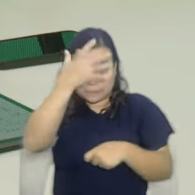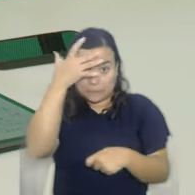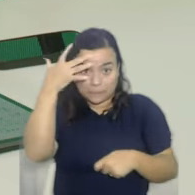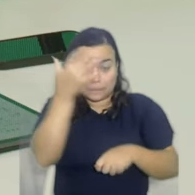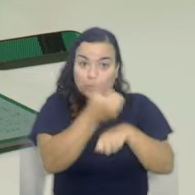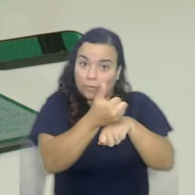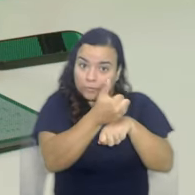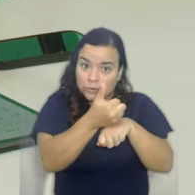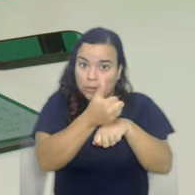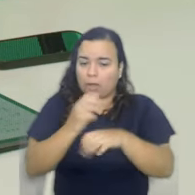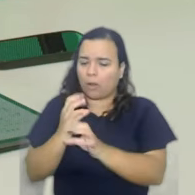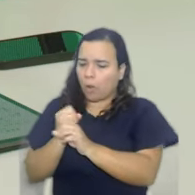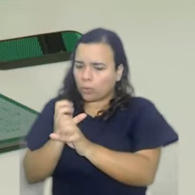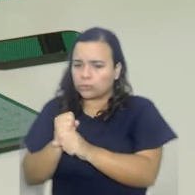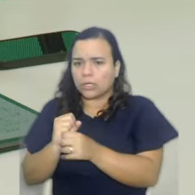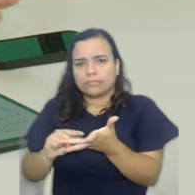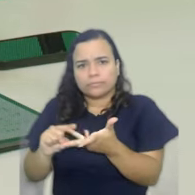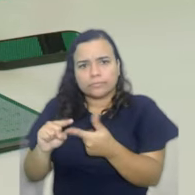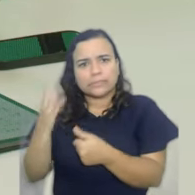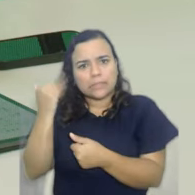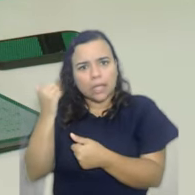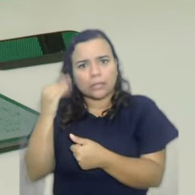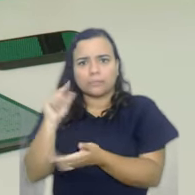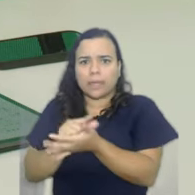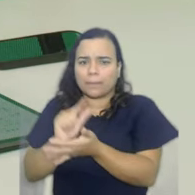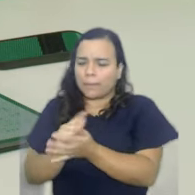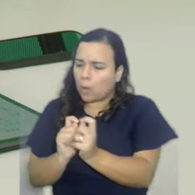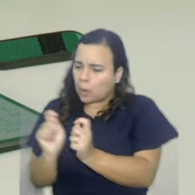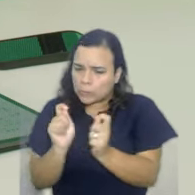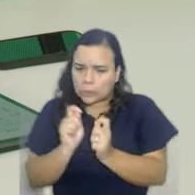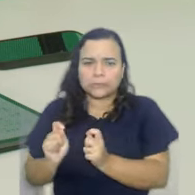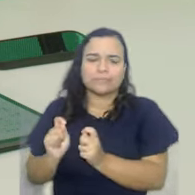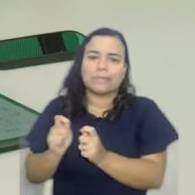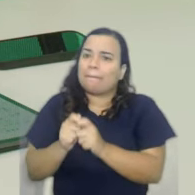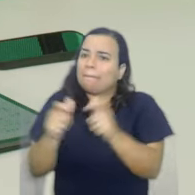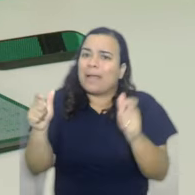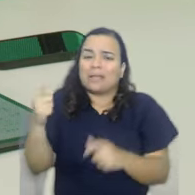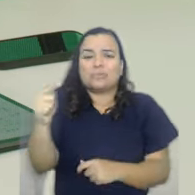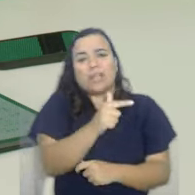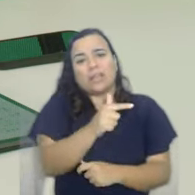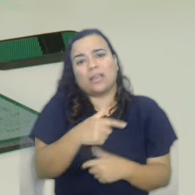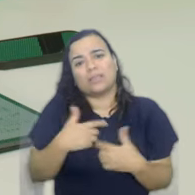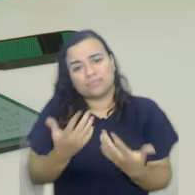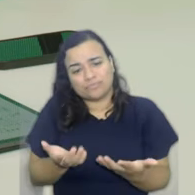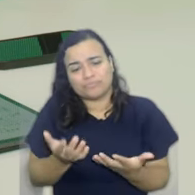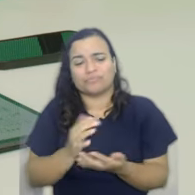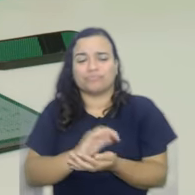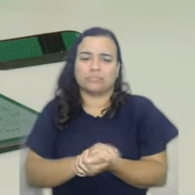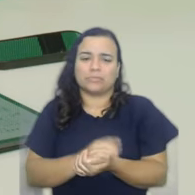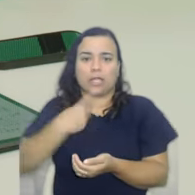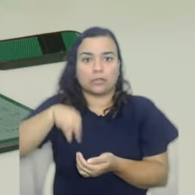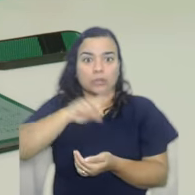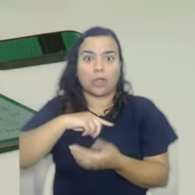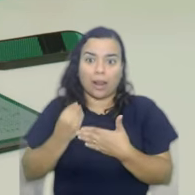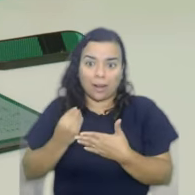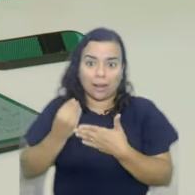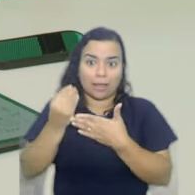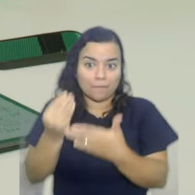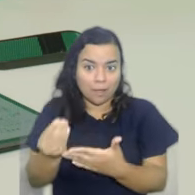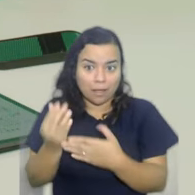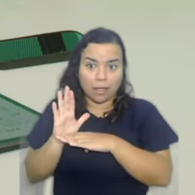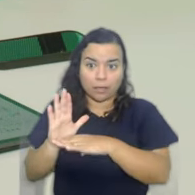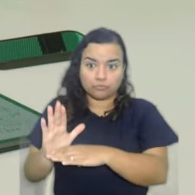que ter controle de papel eh e e a gente quer levar isso para ele